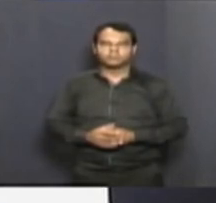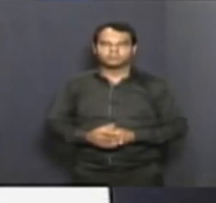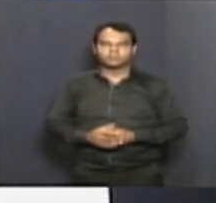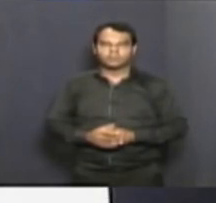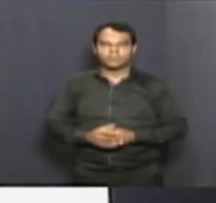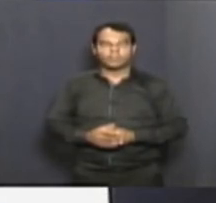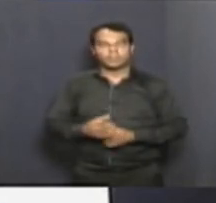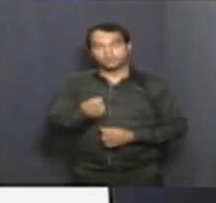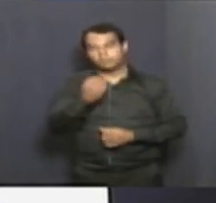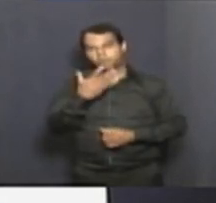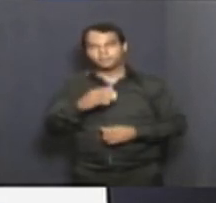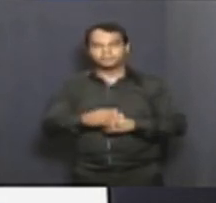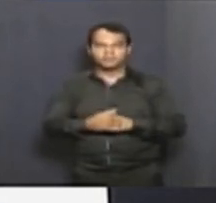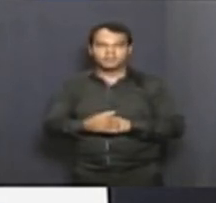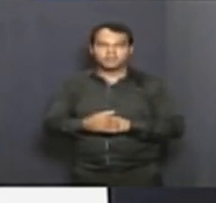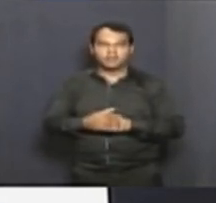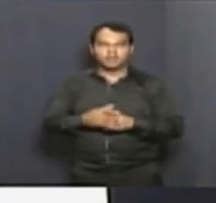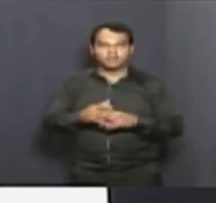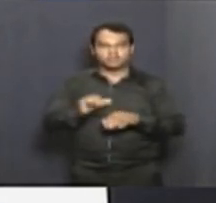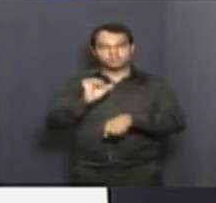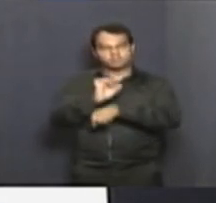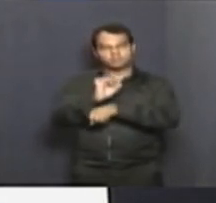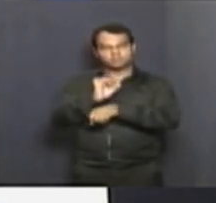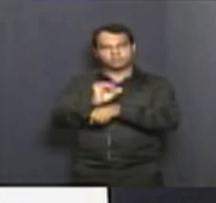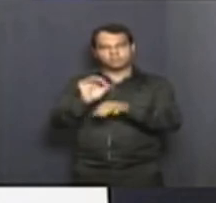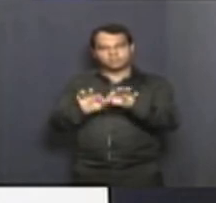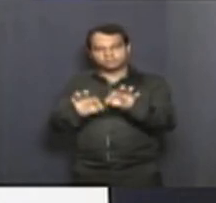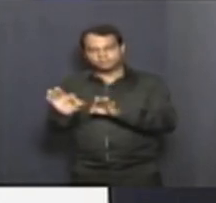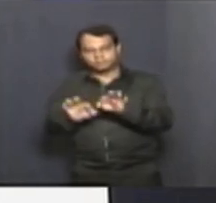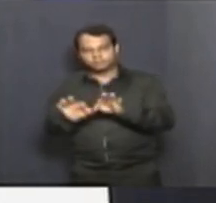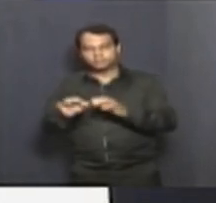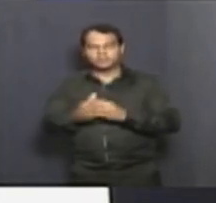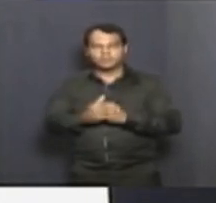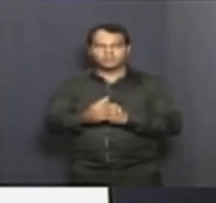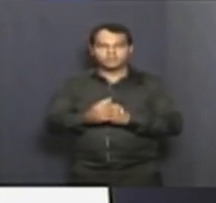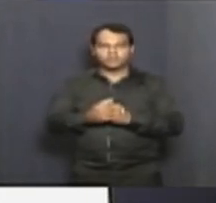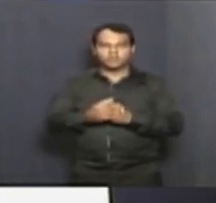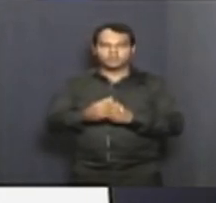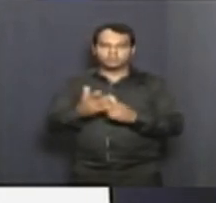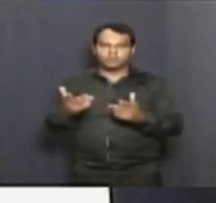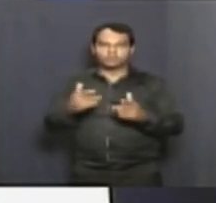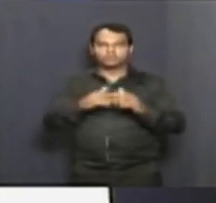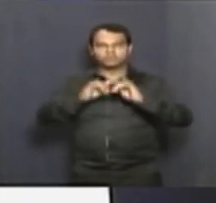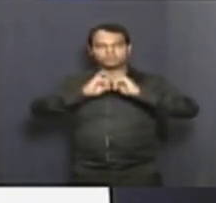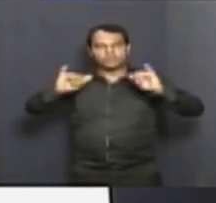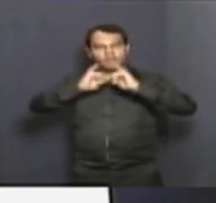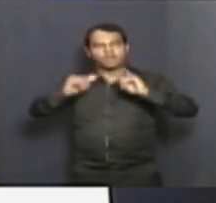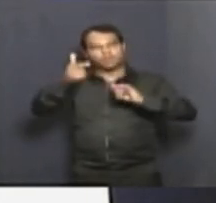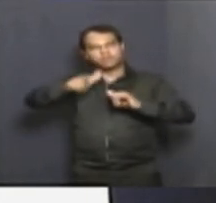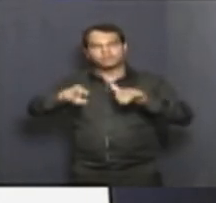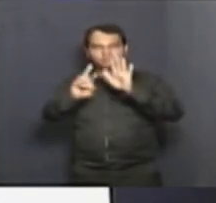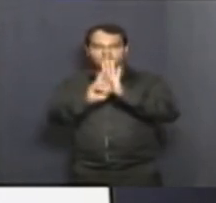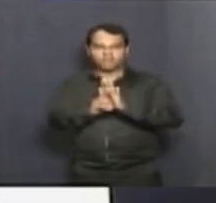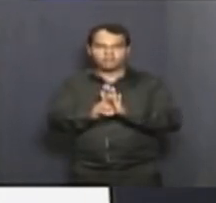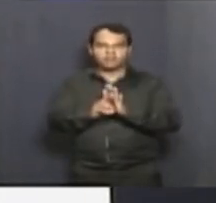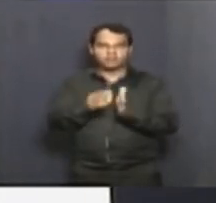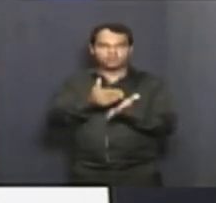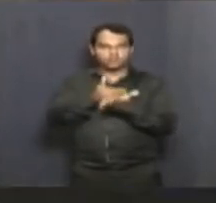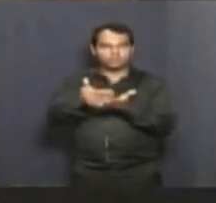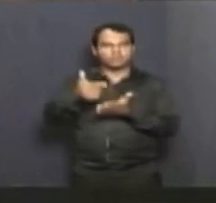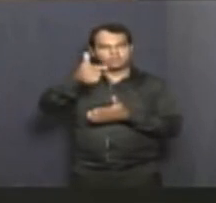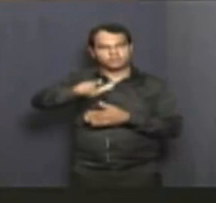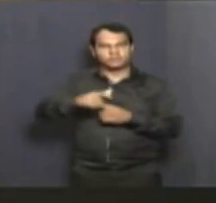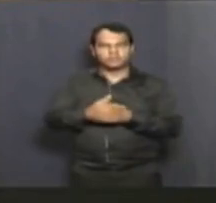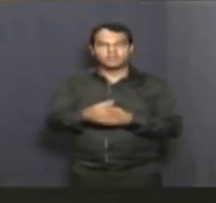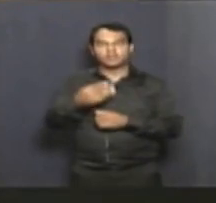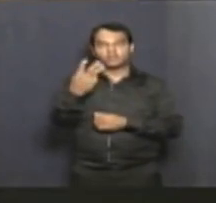bom gente vai poder fazer nesse formato eu posso ir visando os três tá bom a gente vai com essa recomeçar nós não começamos uns